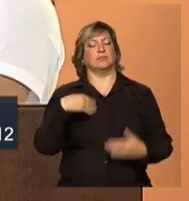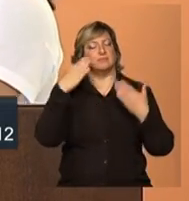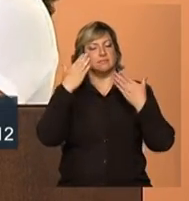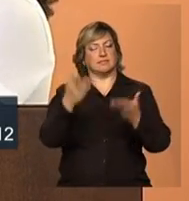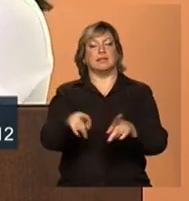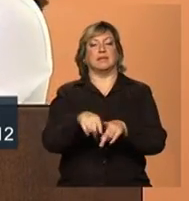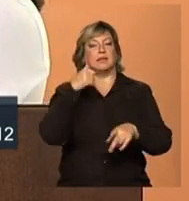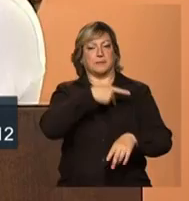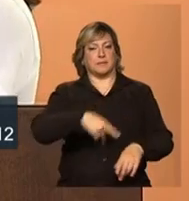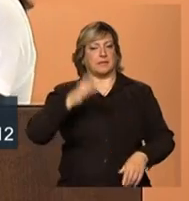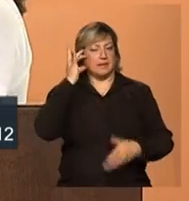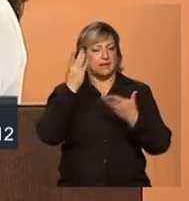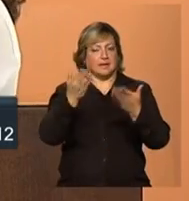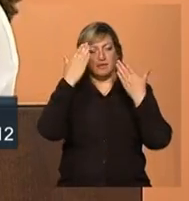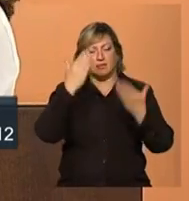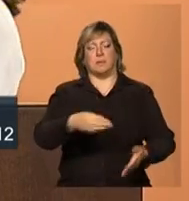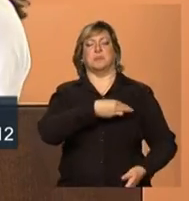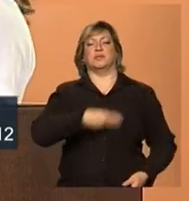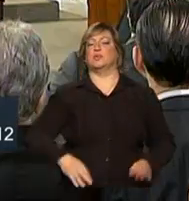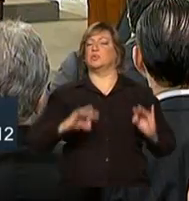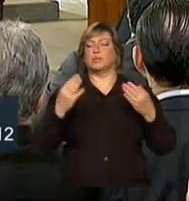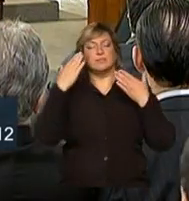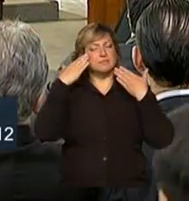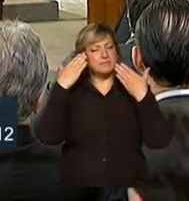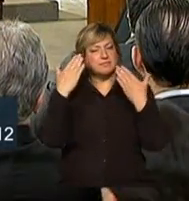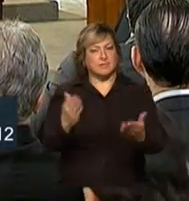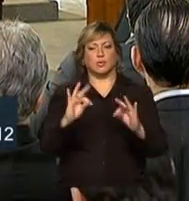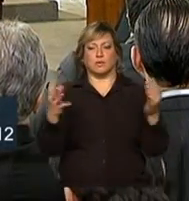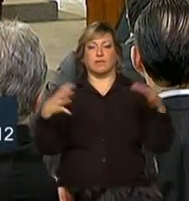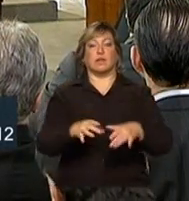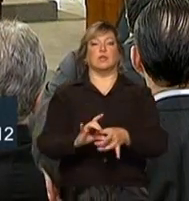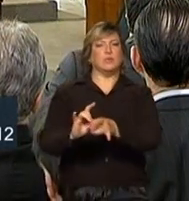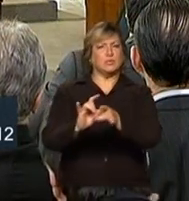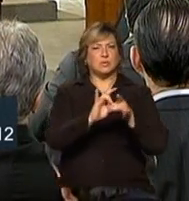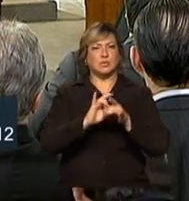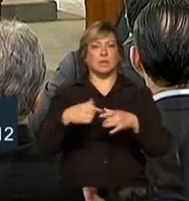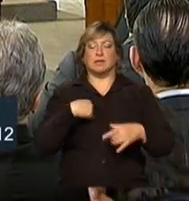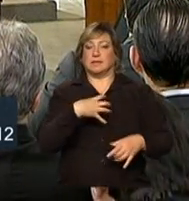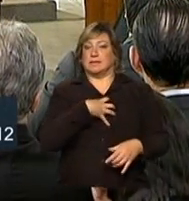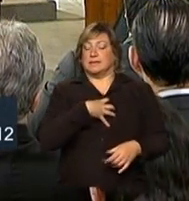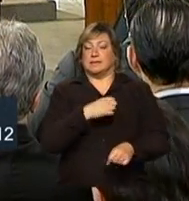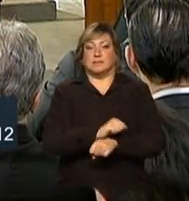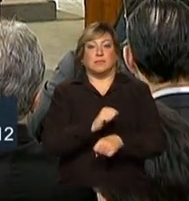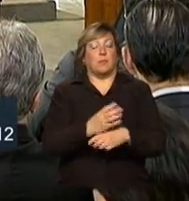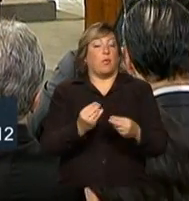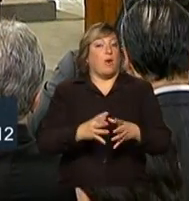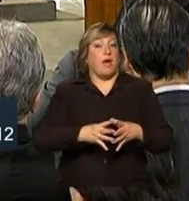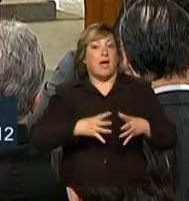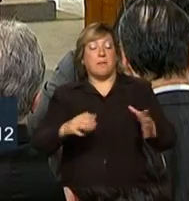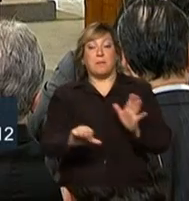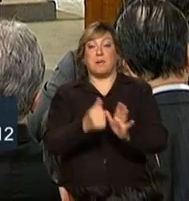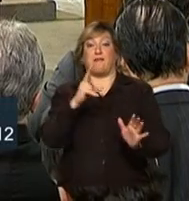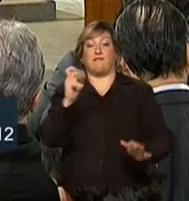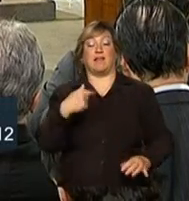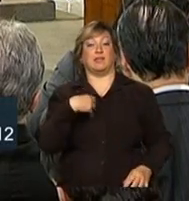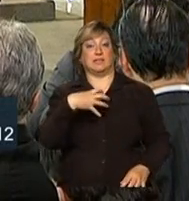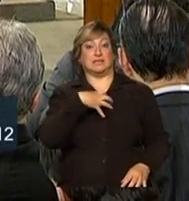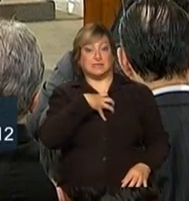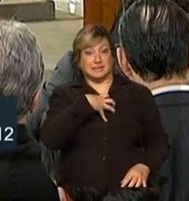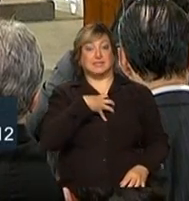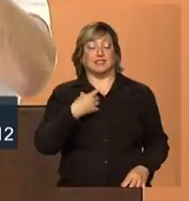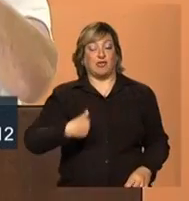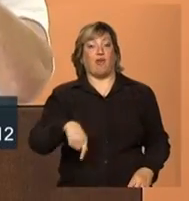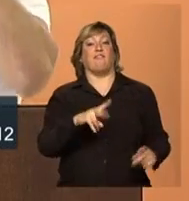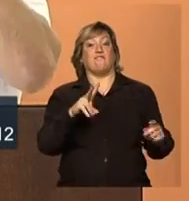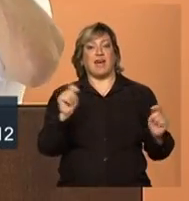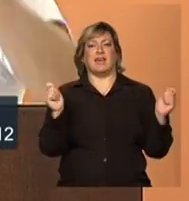presidenta Dilma, agradecer ao ministro, agradecer a todos aqui para a gente estar junto. Eu estou com uma esperança enorme. Pela primeira vez eu estou sentindo que a gente